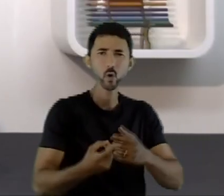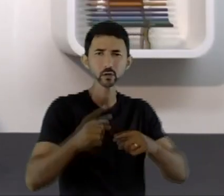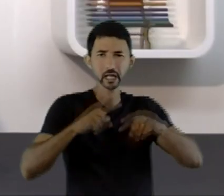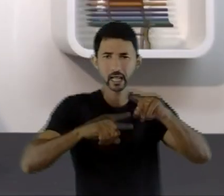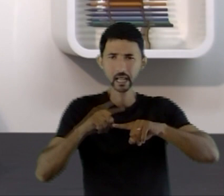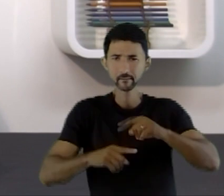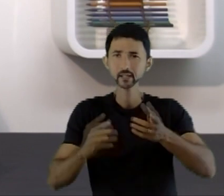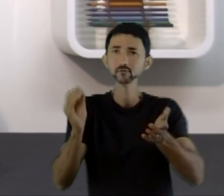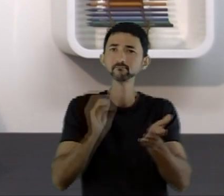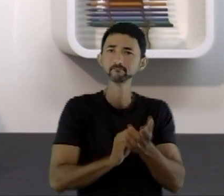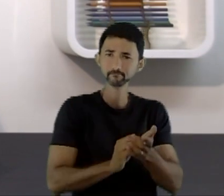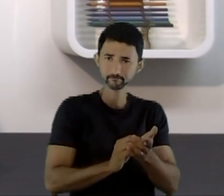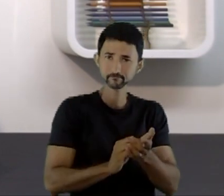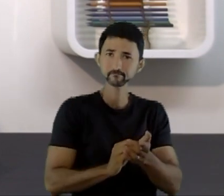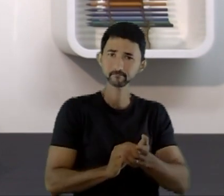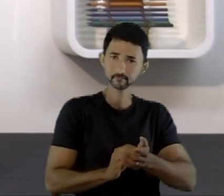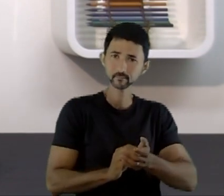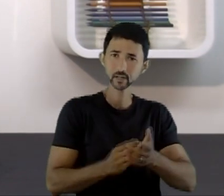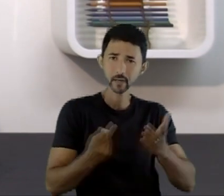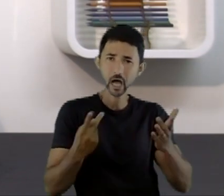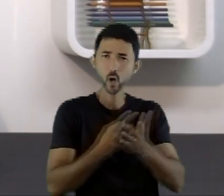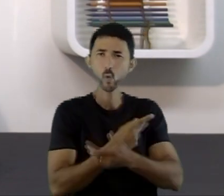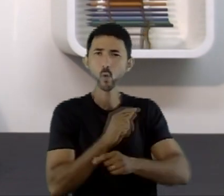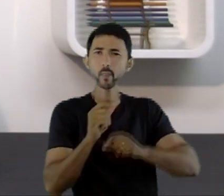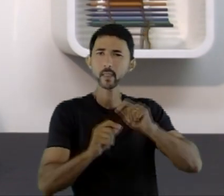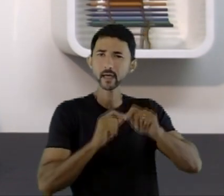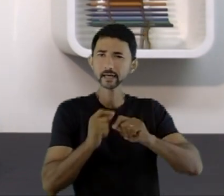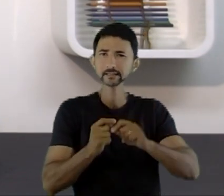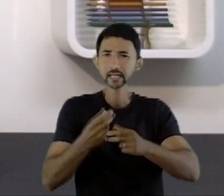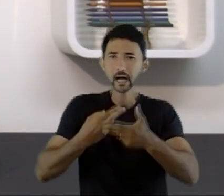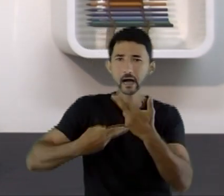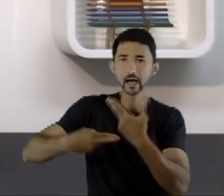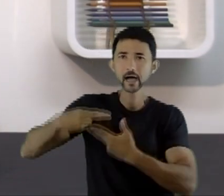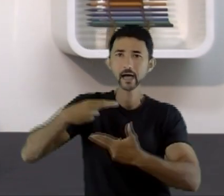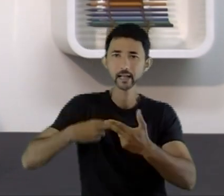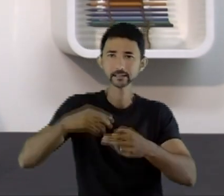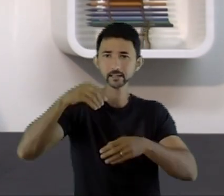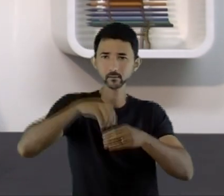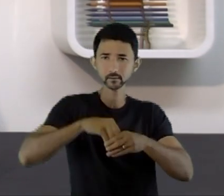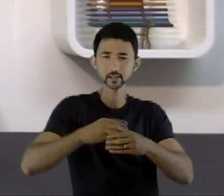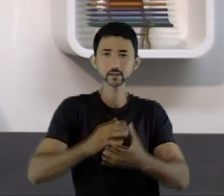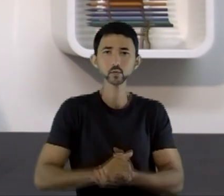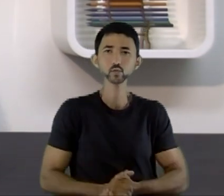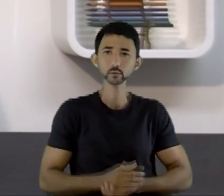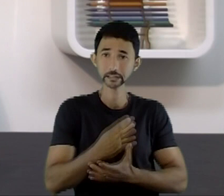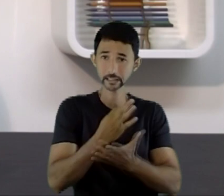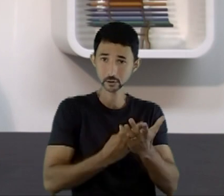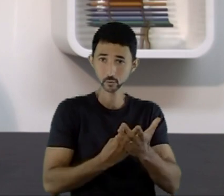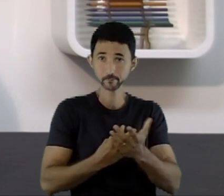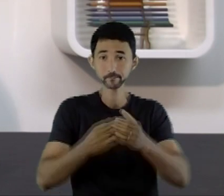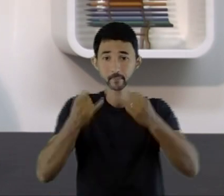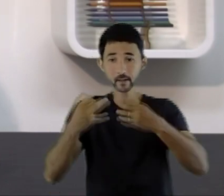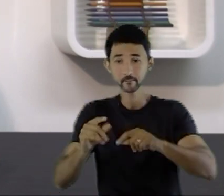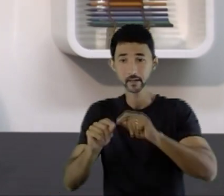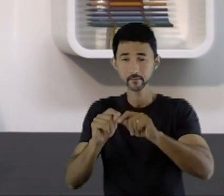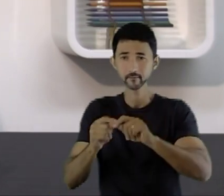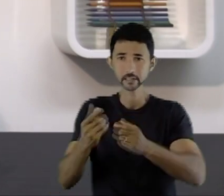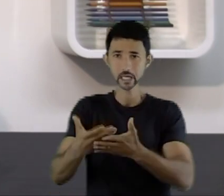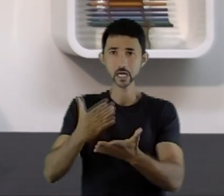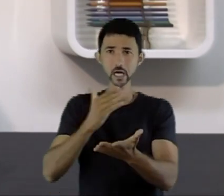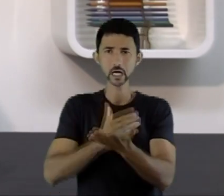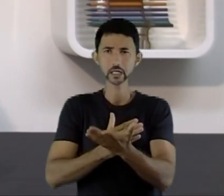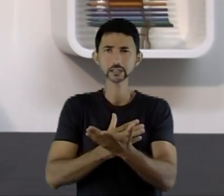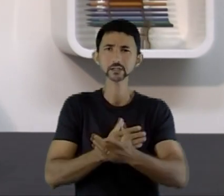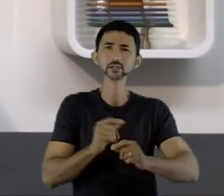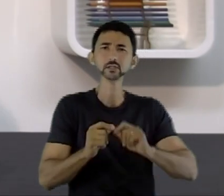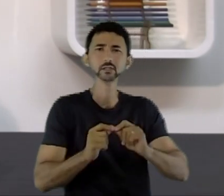também aparece e que acontece nas relações dentro do texto. Eu falei para você nos momentos